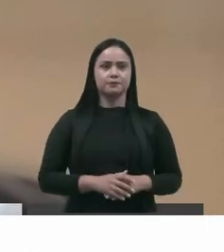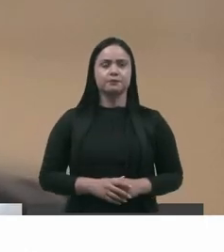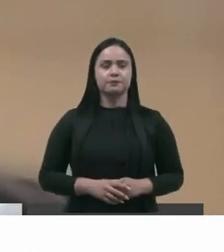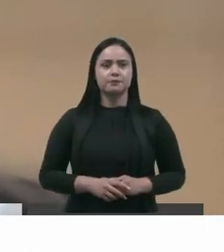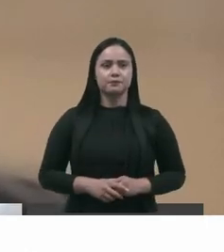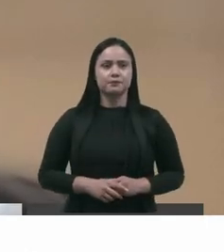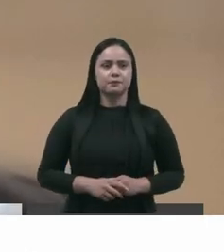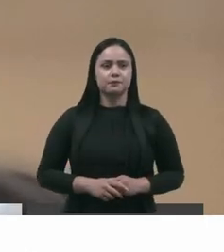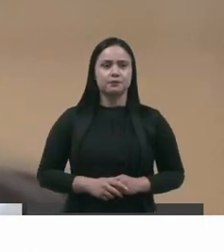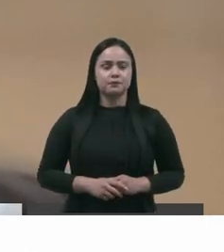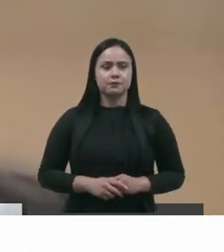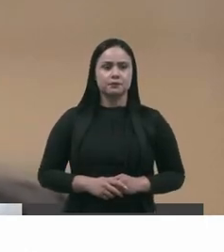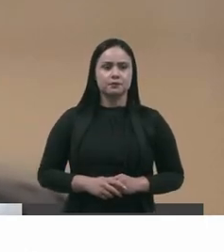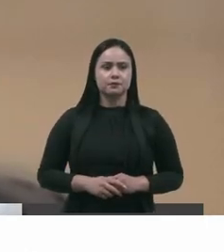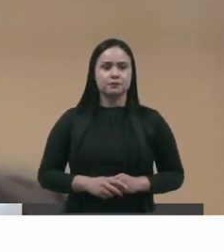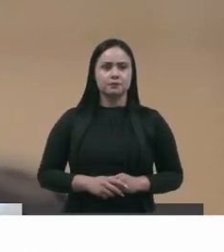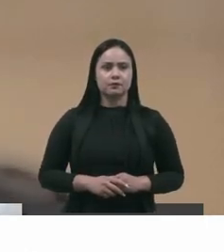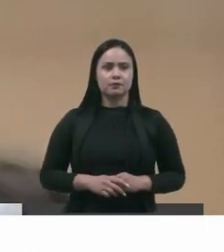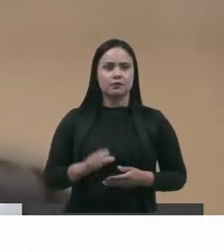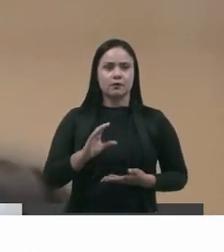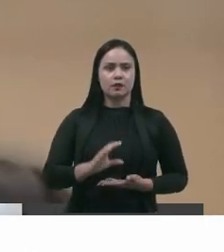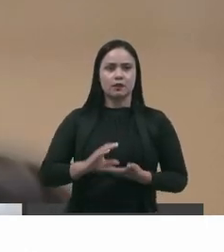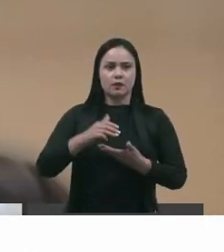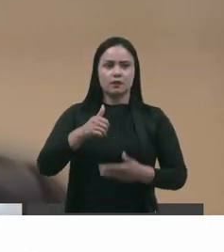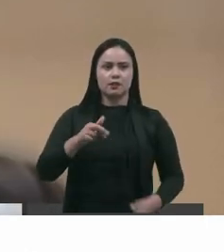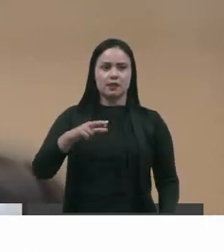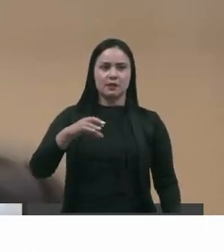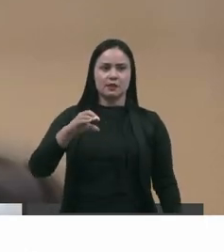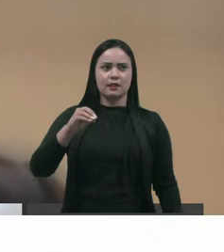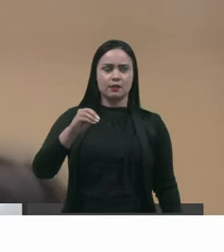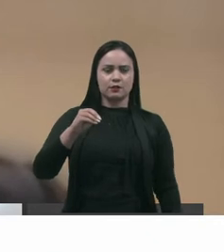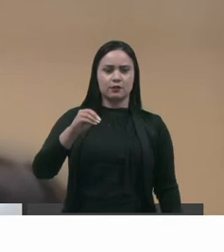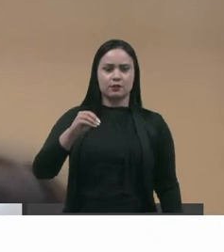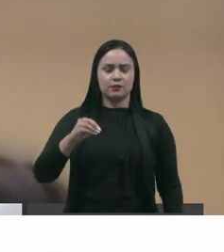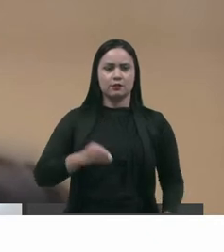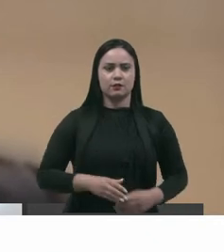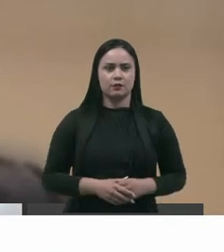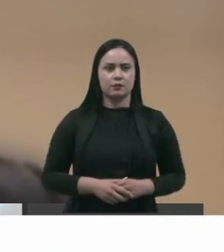divergência do conselheiro Márcio, no sentido de